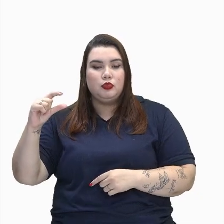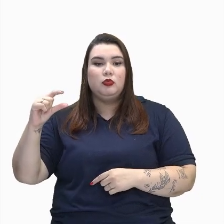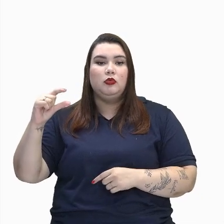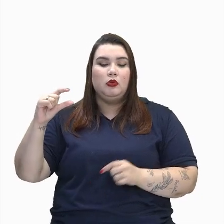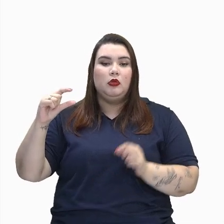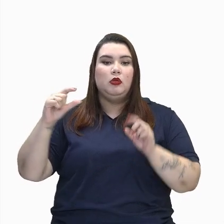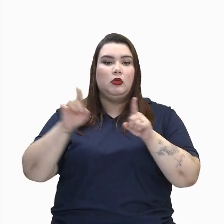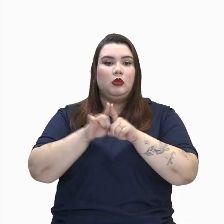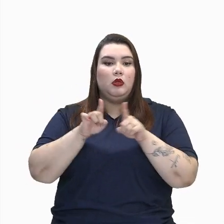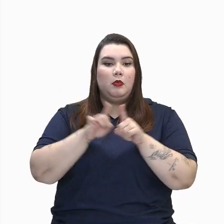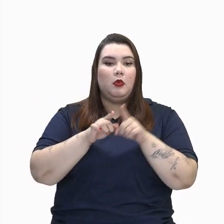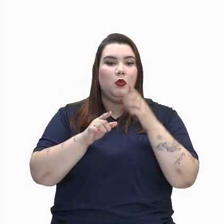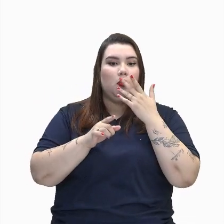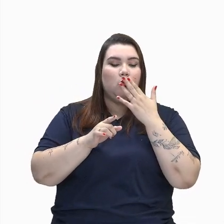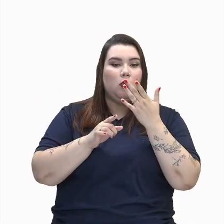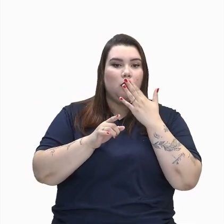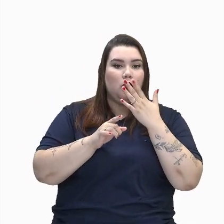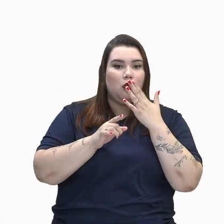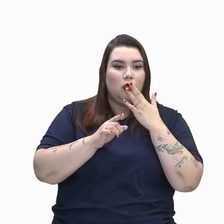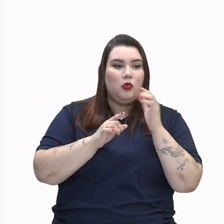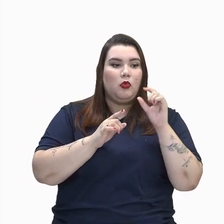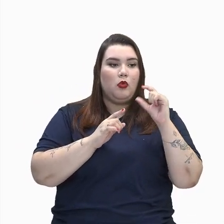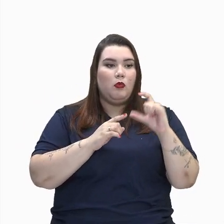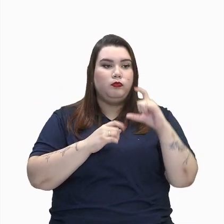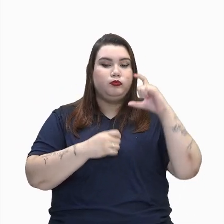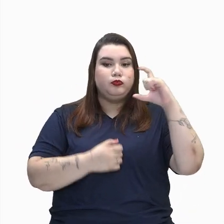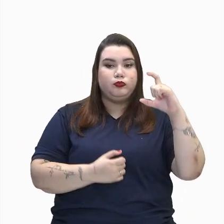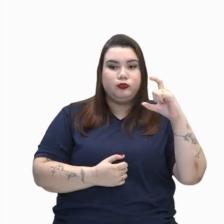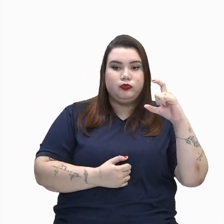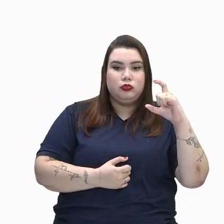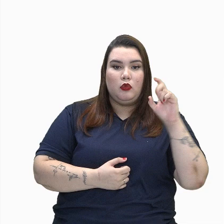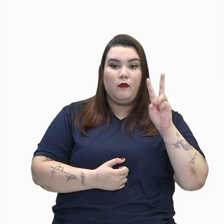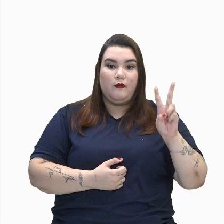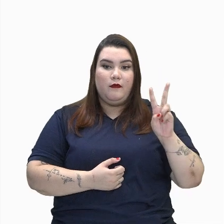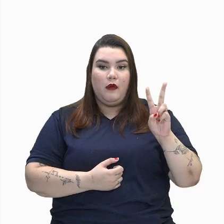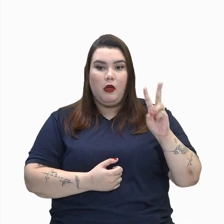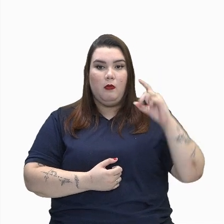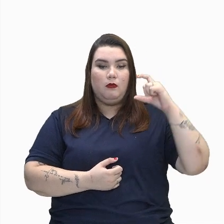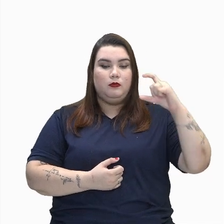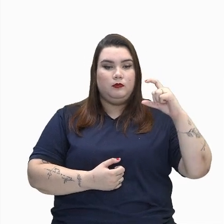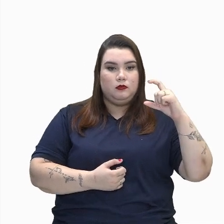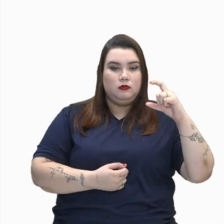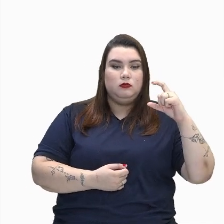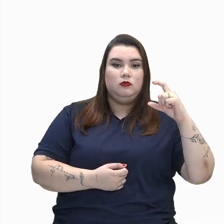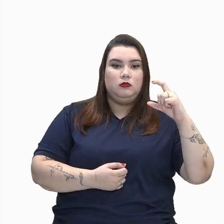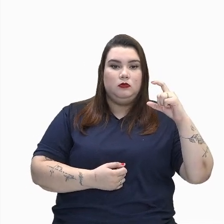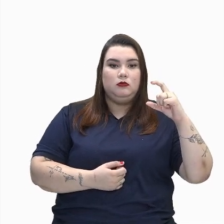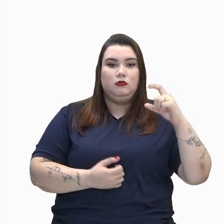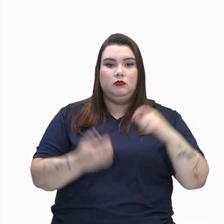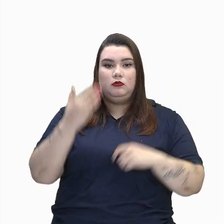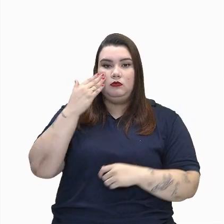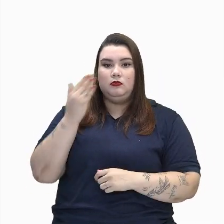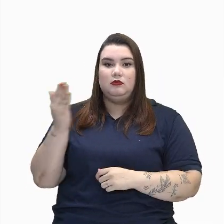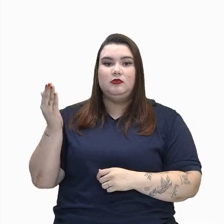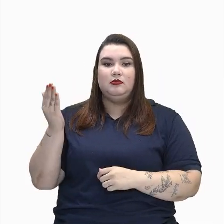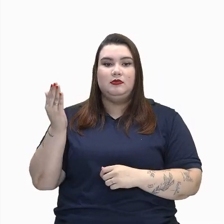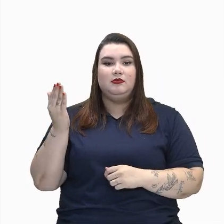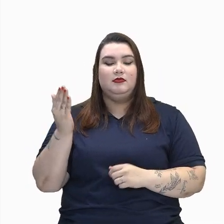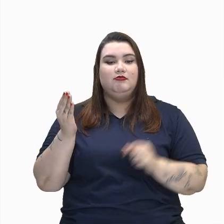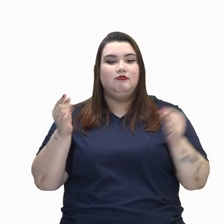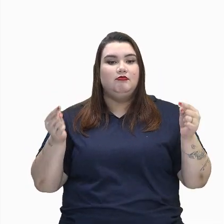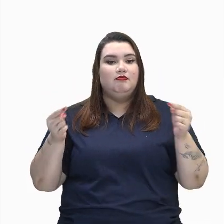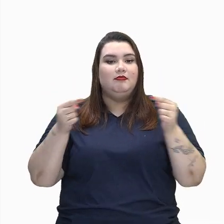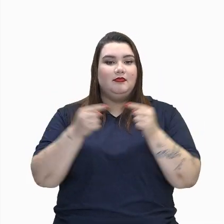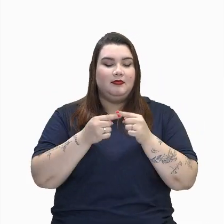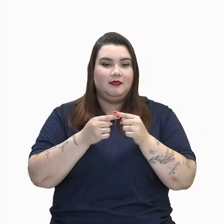apresentava sempre coloração, né, na linhagem amarela, que apresentavam então, né, os alelos vezão-vezão. Isso foi a